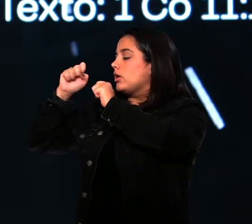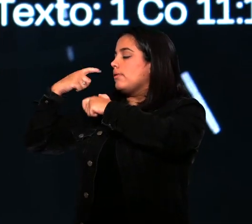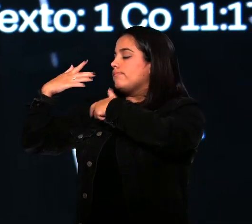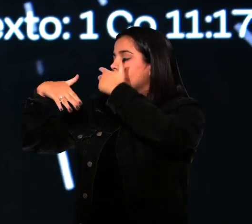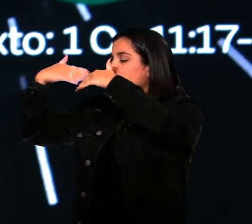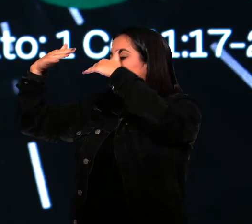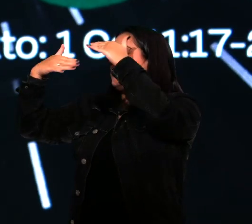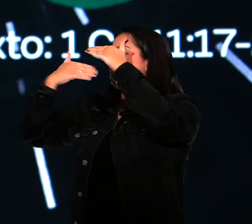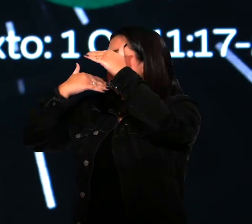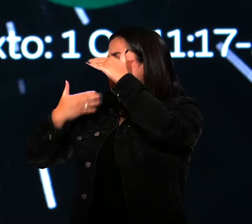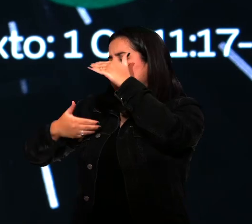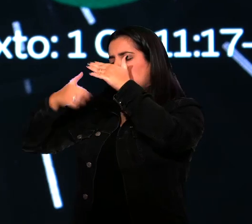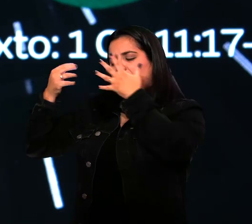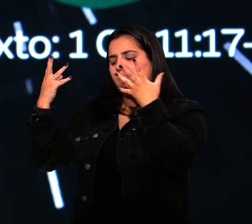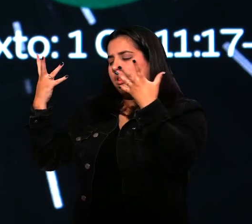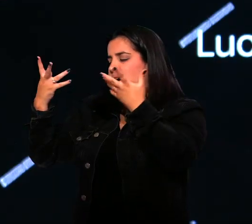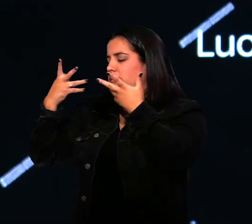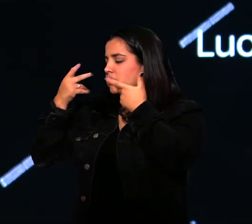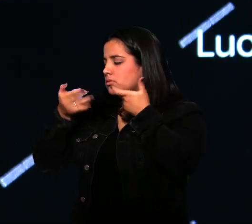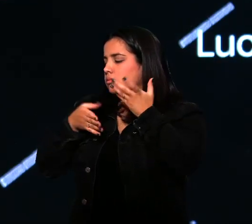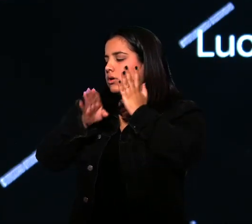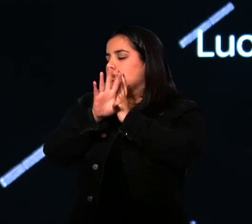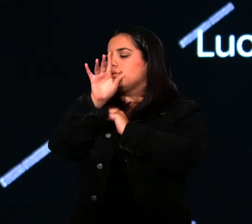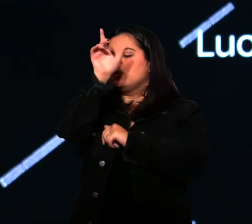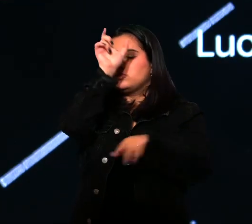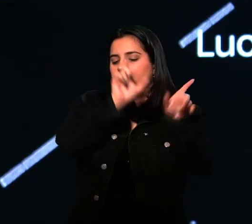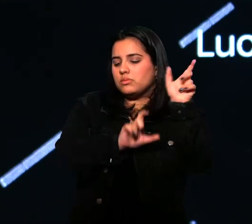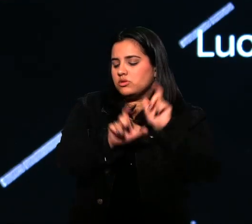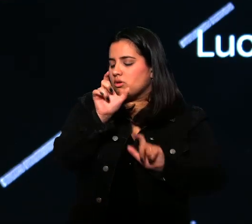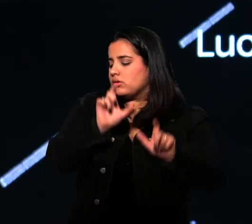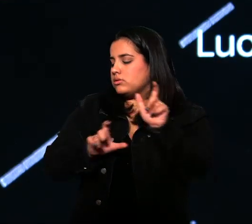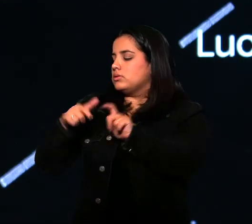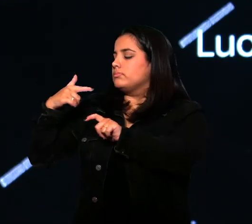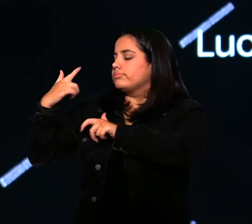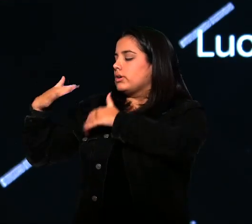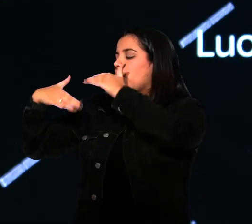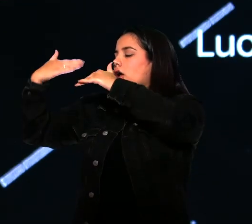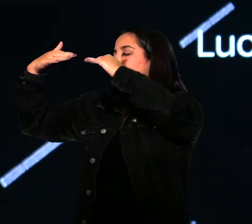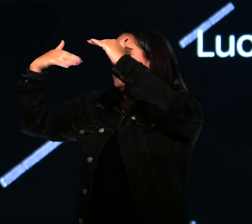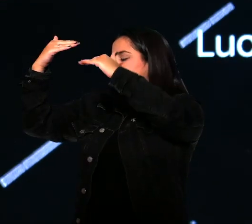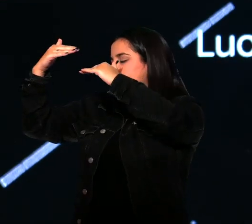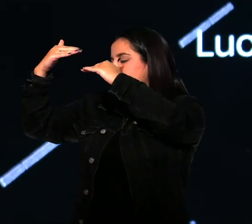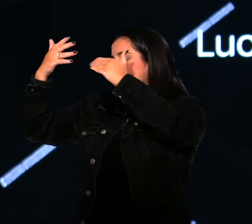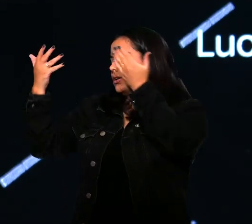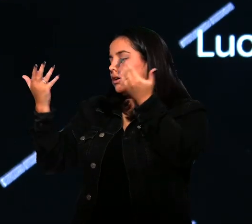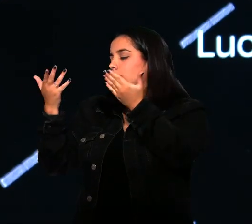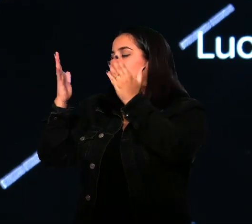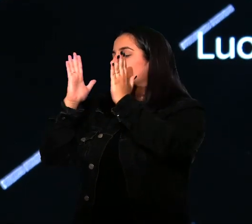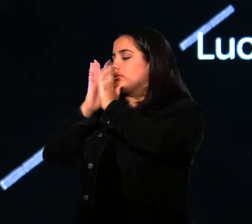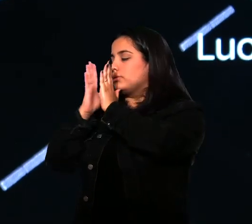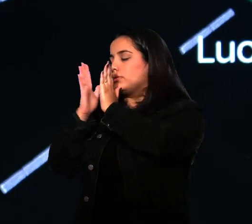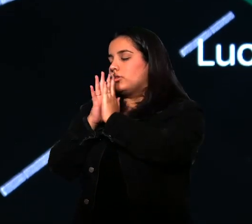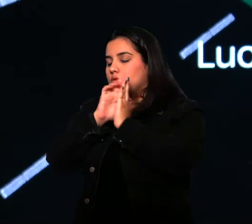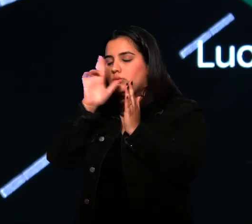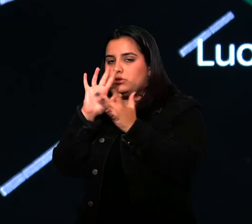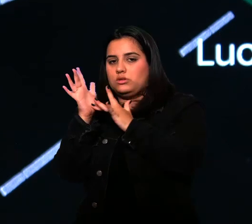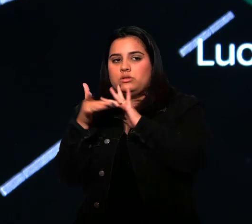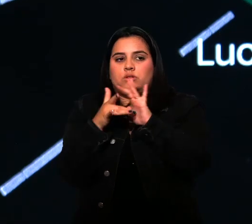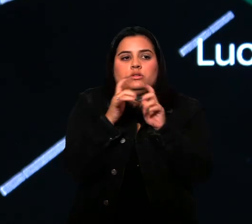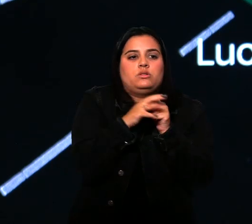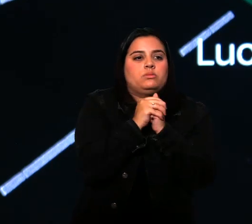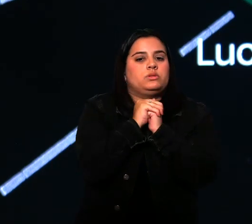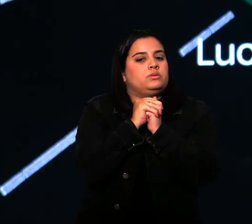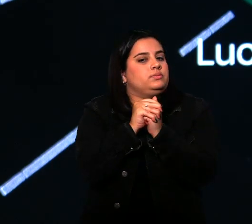força tremenda, através de pessoa após pessoa que está aqui nesse lugar. Essa é a nossa oração, Pai, no nome de